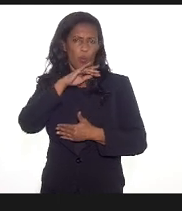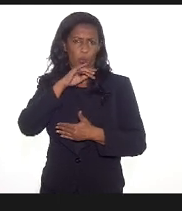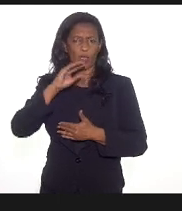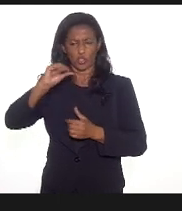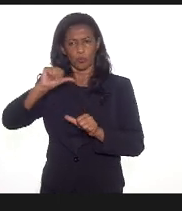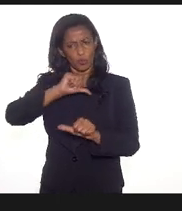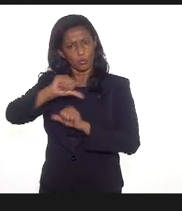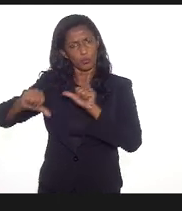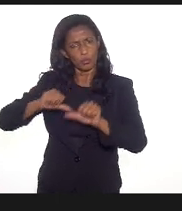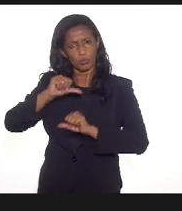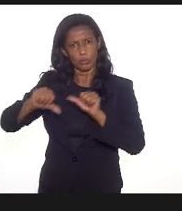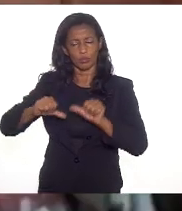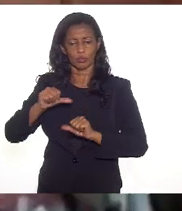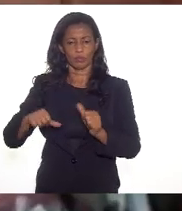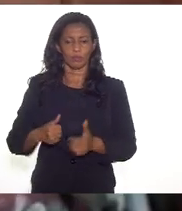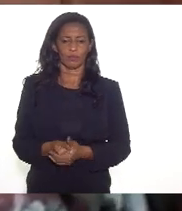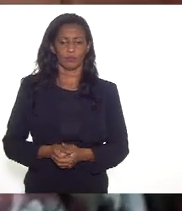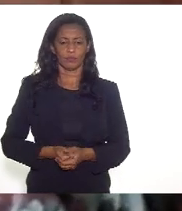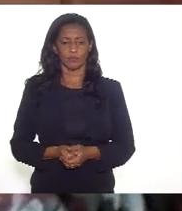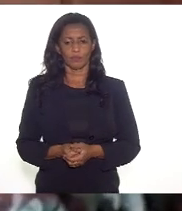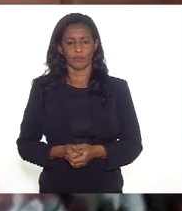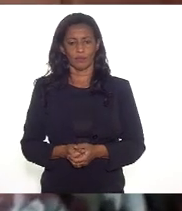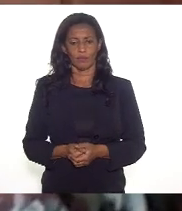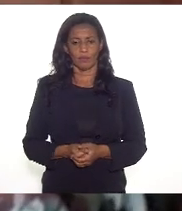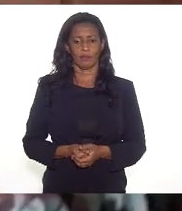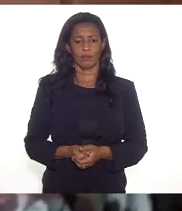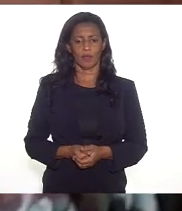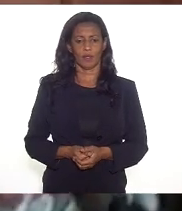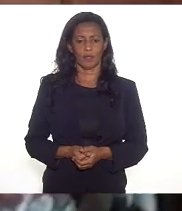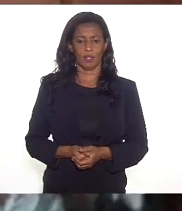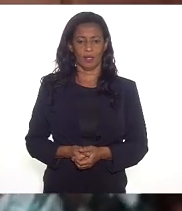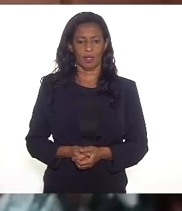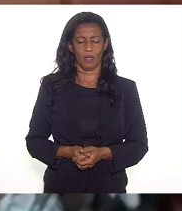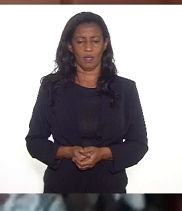emendando, fazendo uma emenda de redação. Não, mas não foi o seu projeto não, Tia Ju.